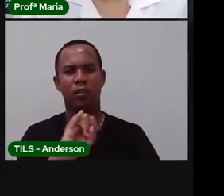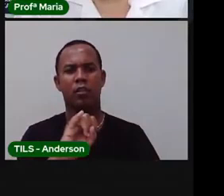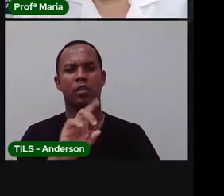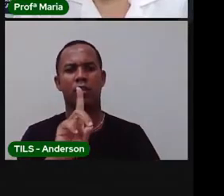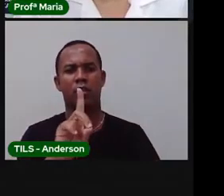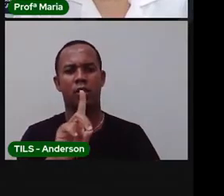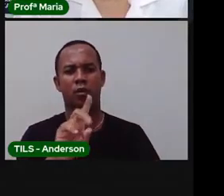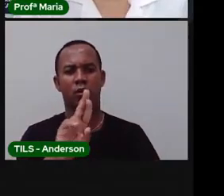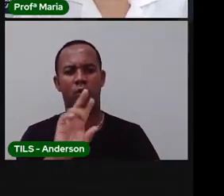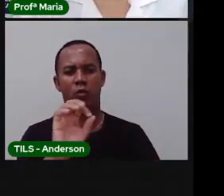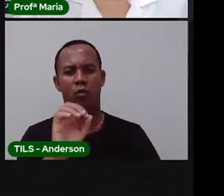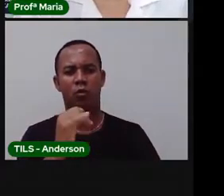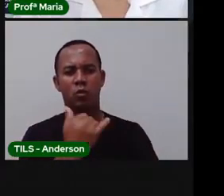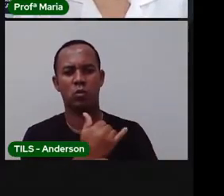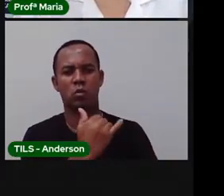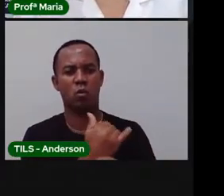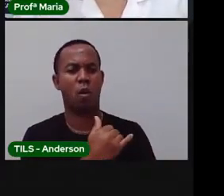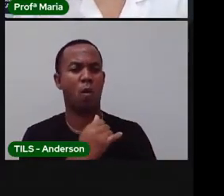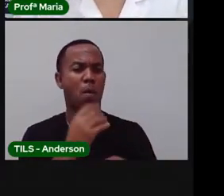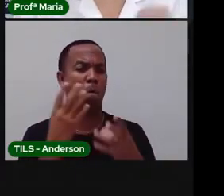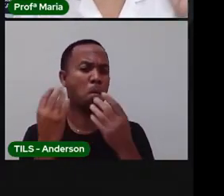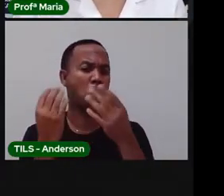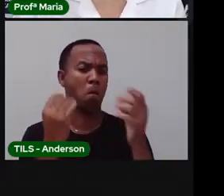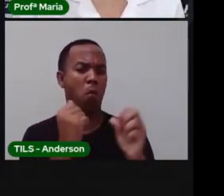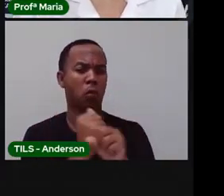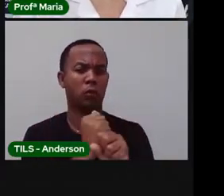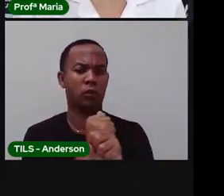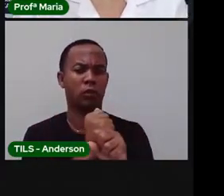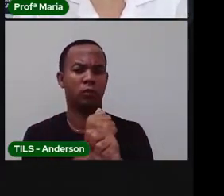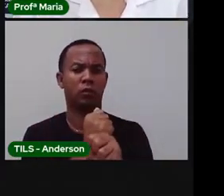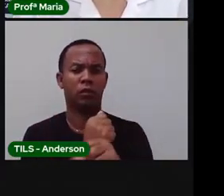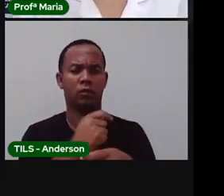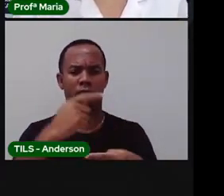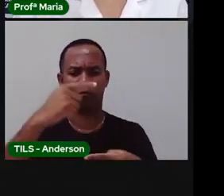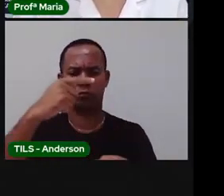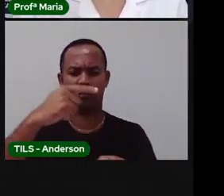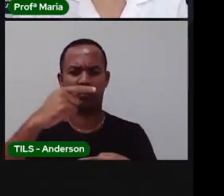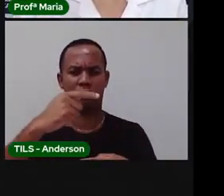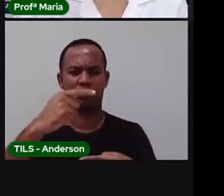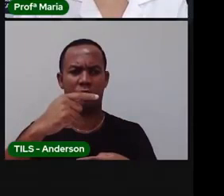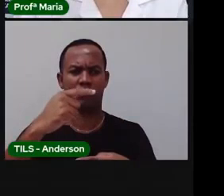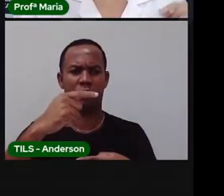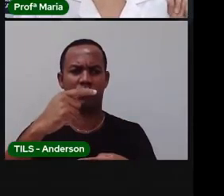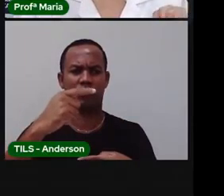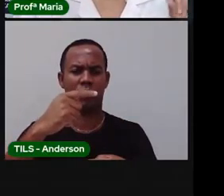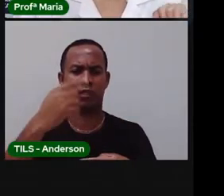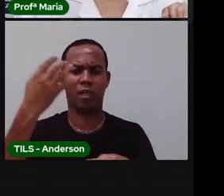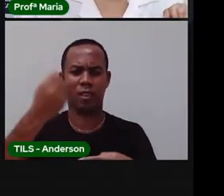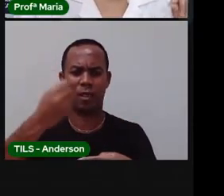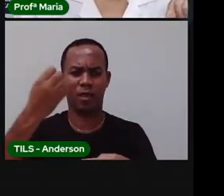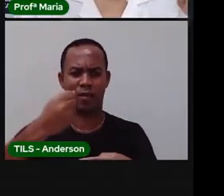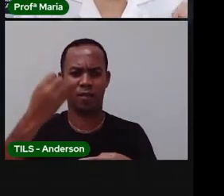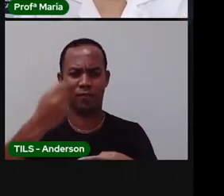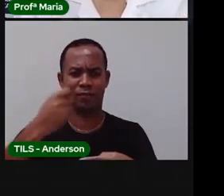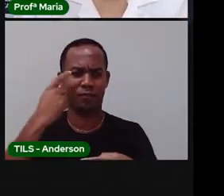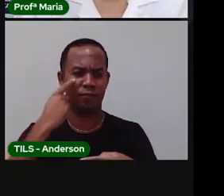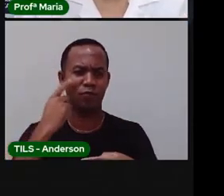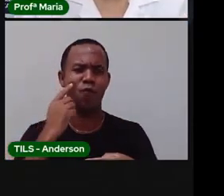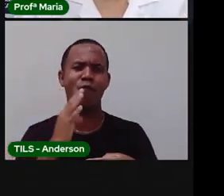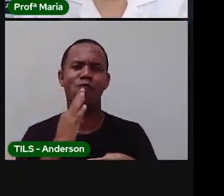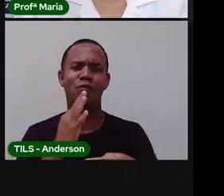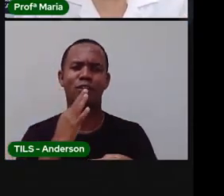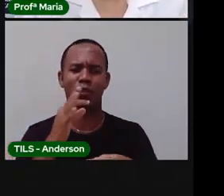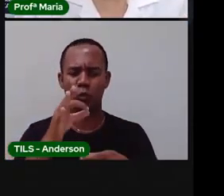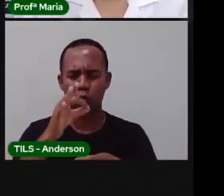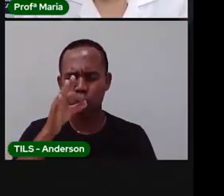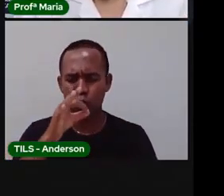1 milhão de anos. Embalagens longa-vida, que é aquela embalagem do leite, né? Que tem o leite, que tem aquele suco de caixinha, né?